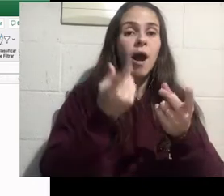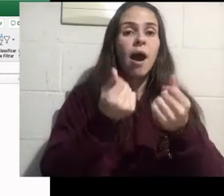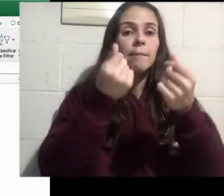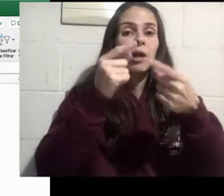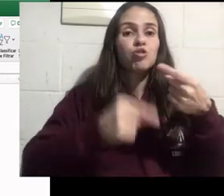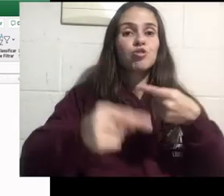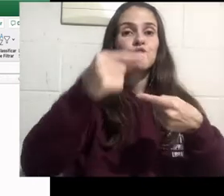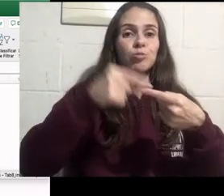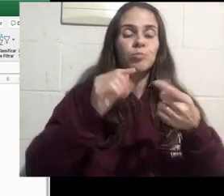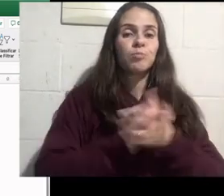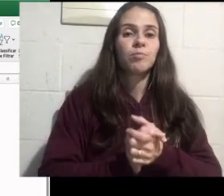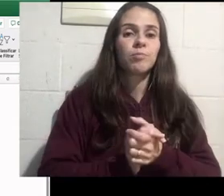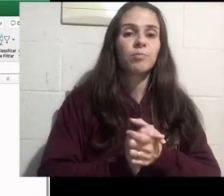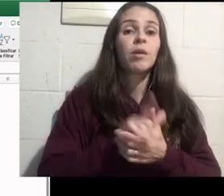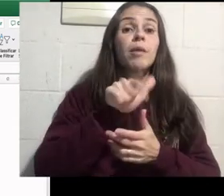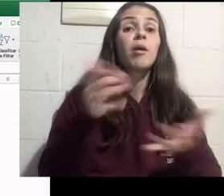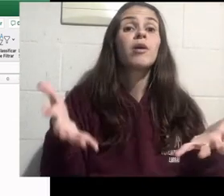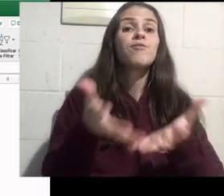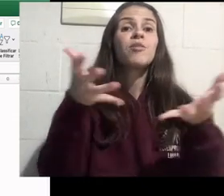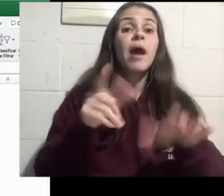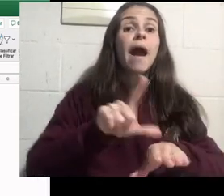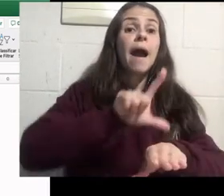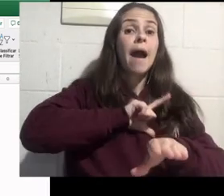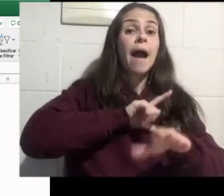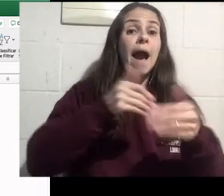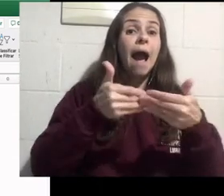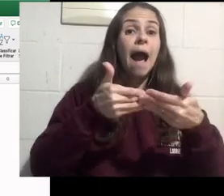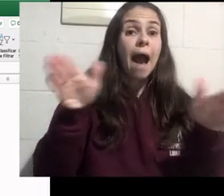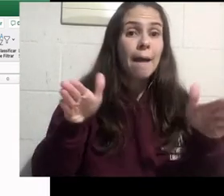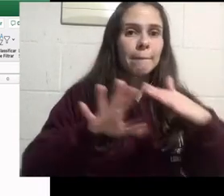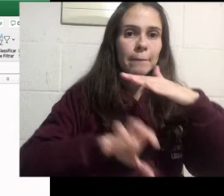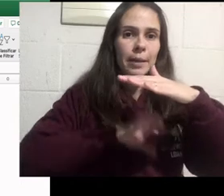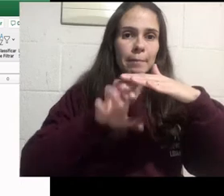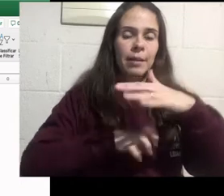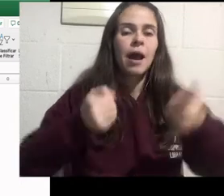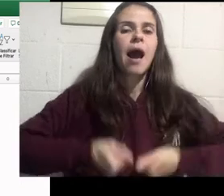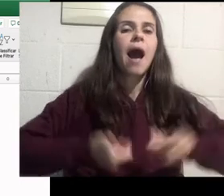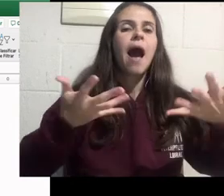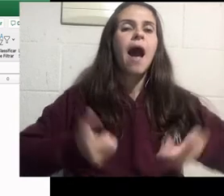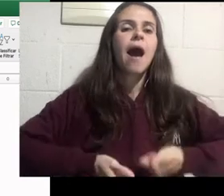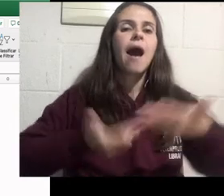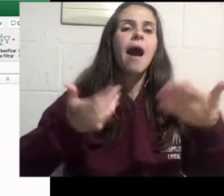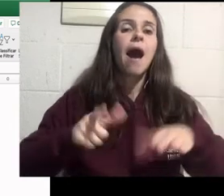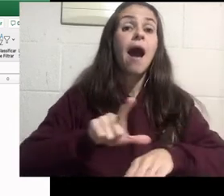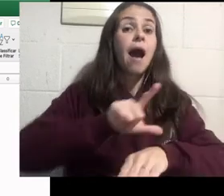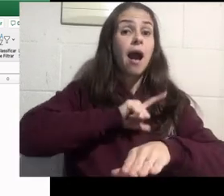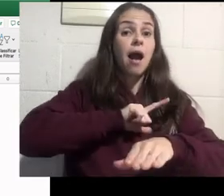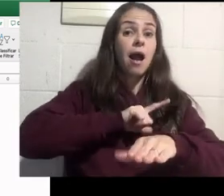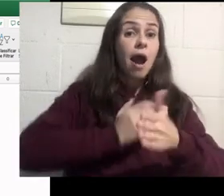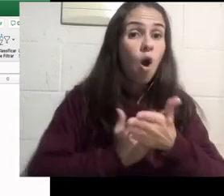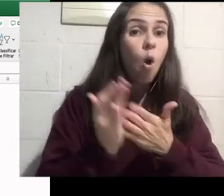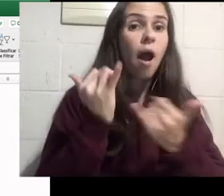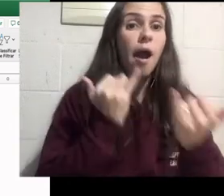giro. Depois, os investimentos pré-operacionais. Então, aqui, na verdade, são aqueles gastos que a mini empresa vai fazer antes de iniciar